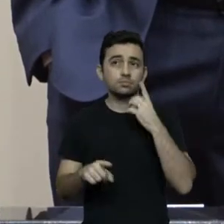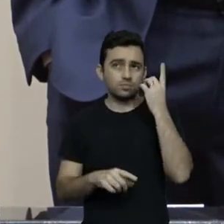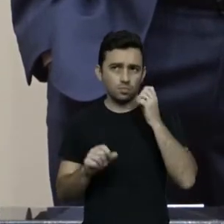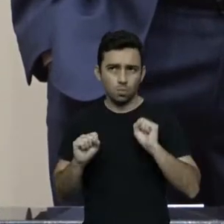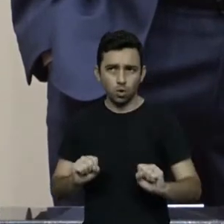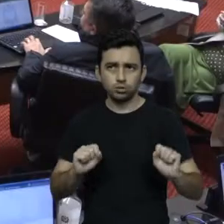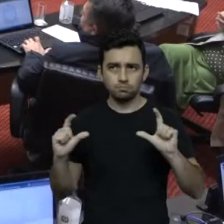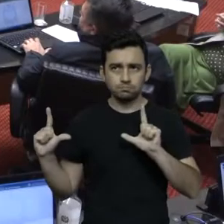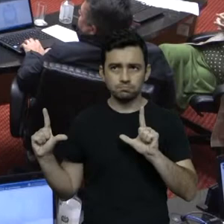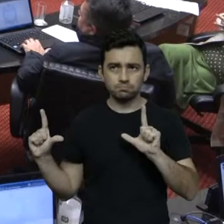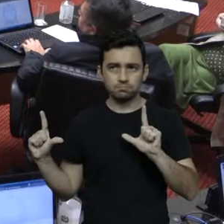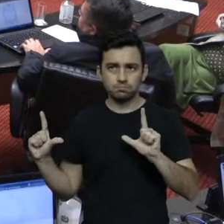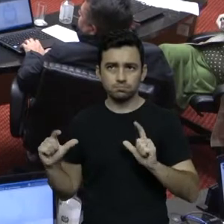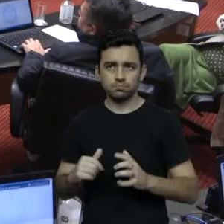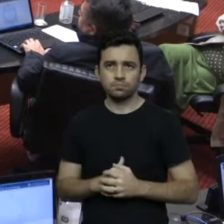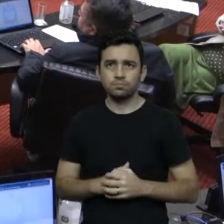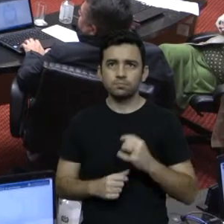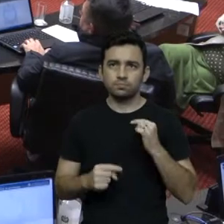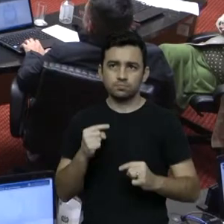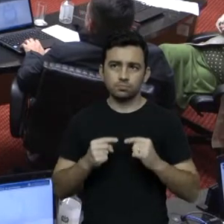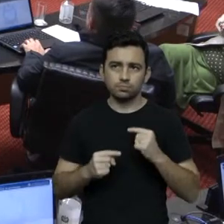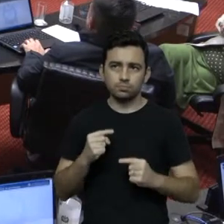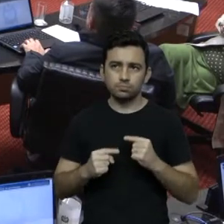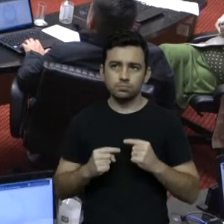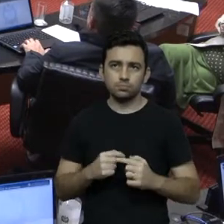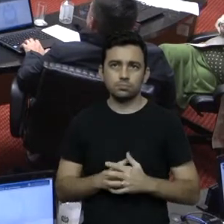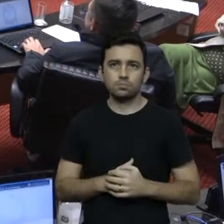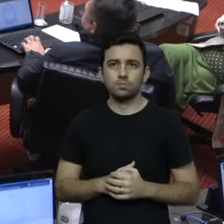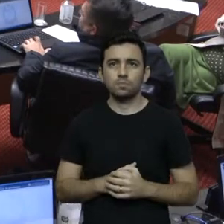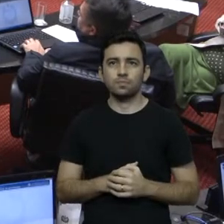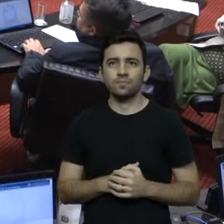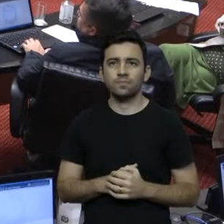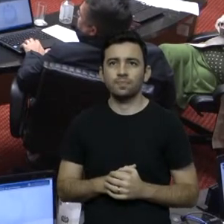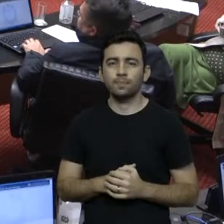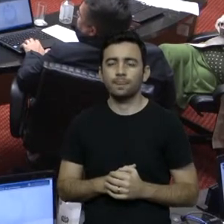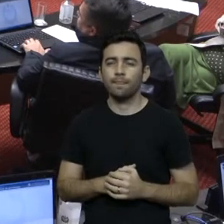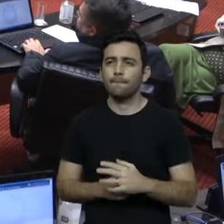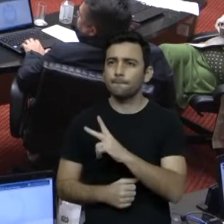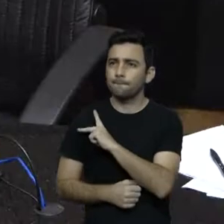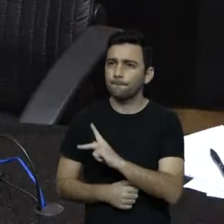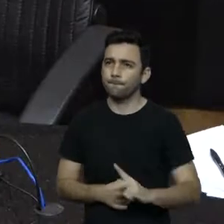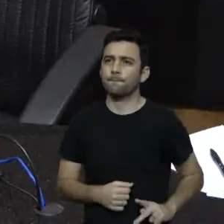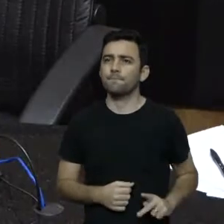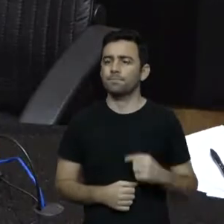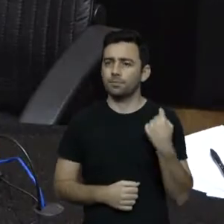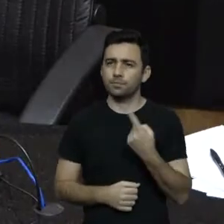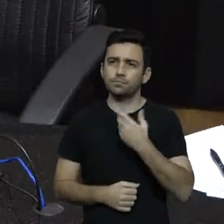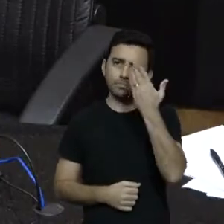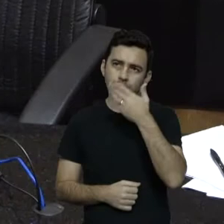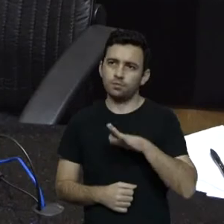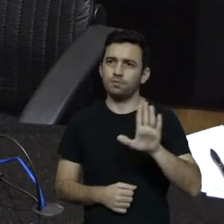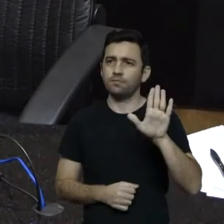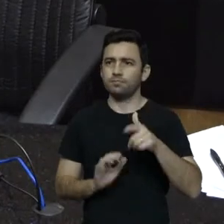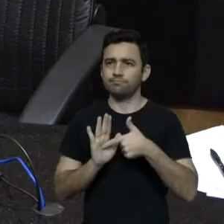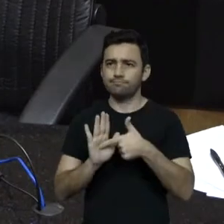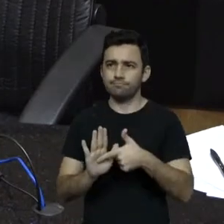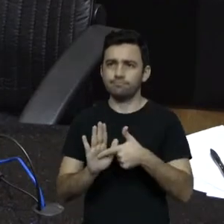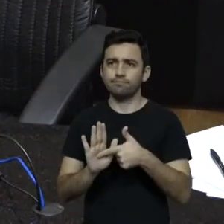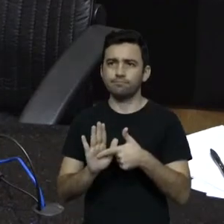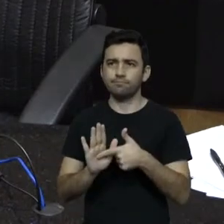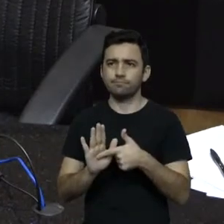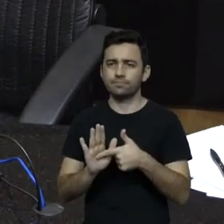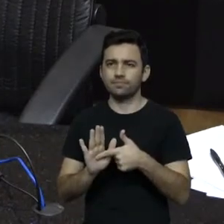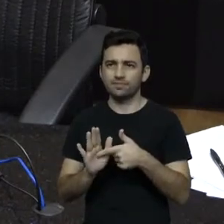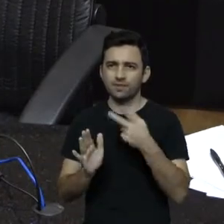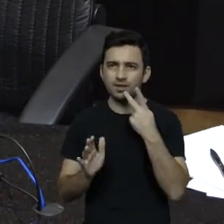o painel para discussão além da Lei presidente Presidente a gente acabou de provar que anteriormente que aquele